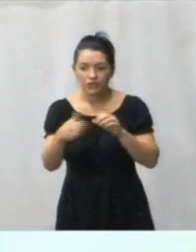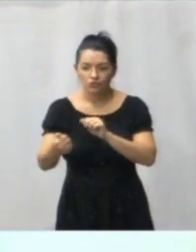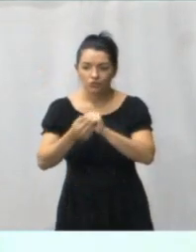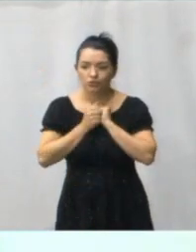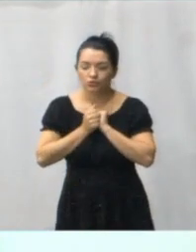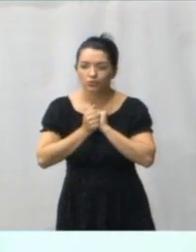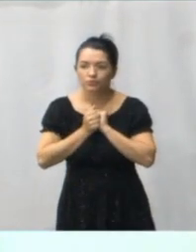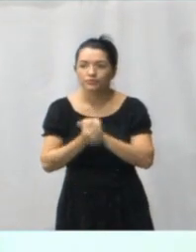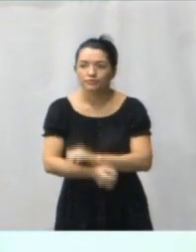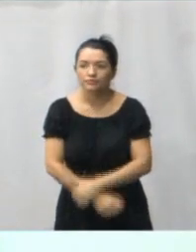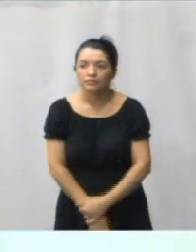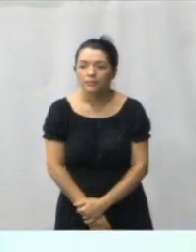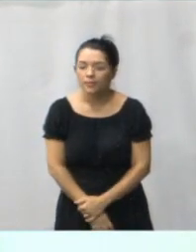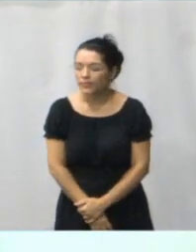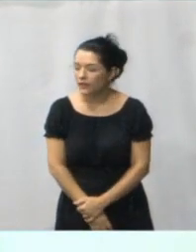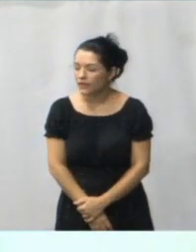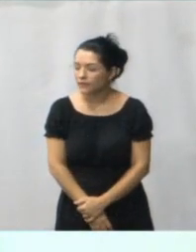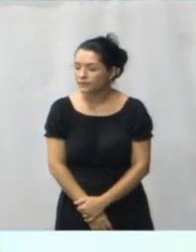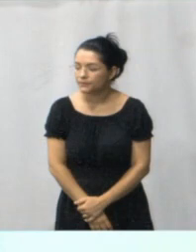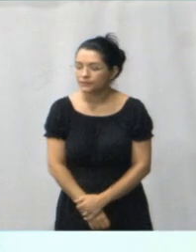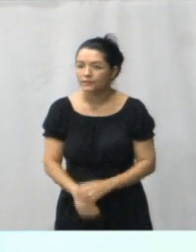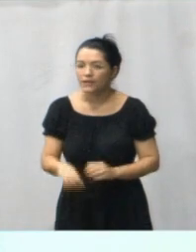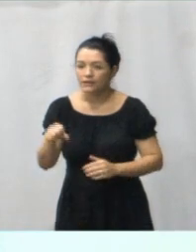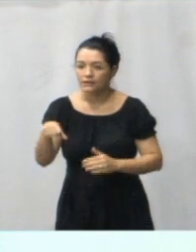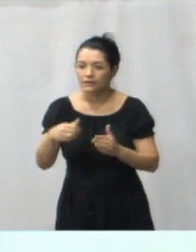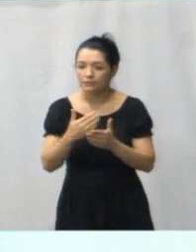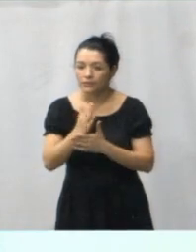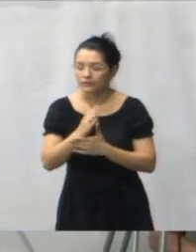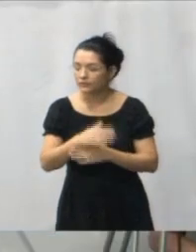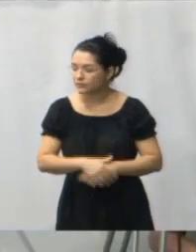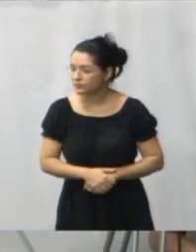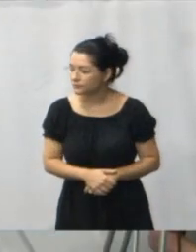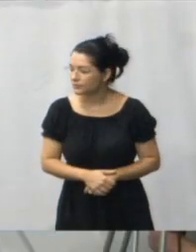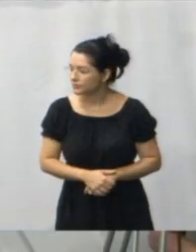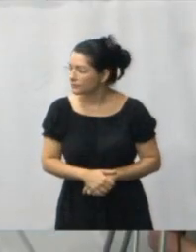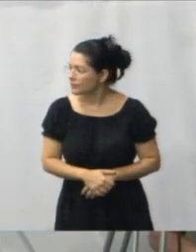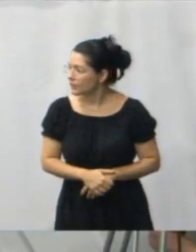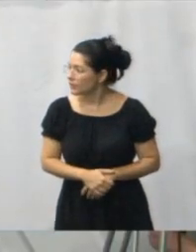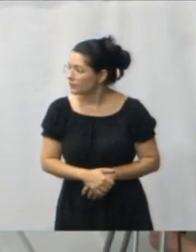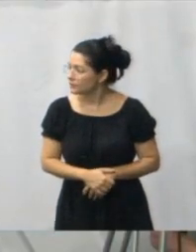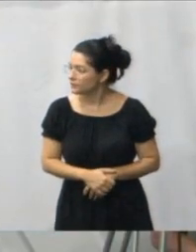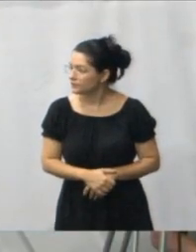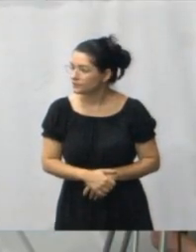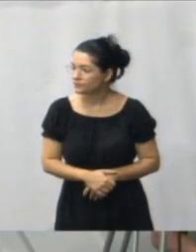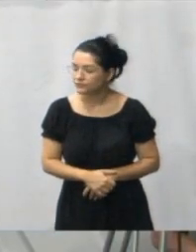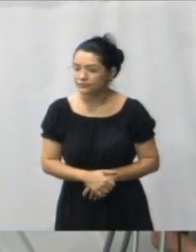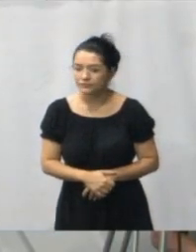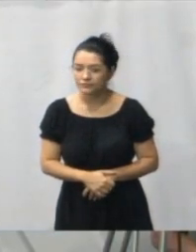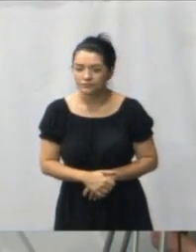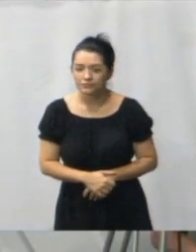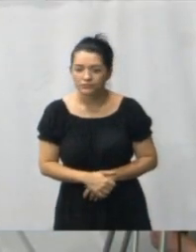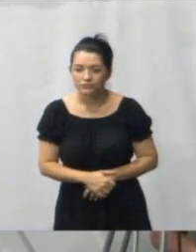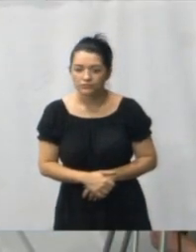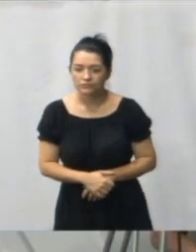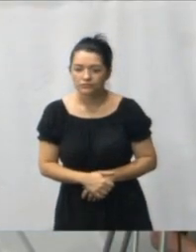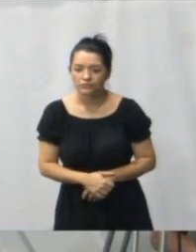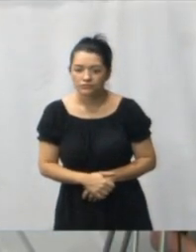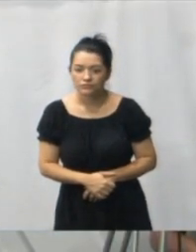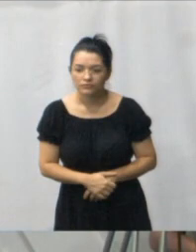Sim, aprova. Projeto em não, votação. Vereador Maurício, não vota, nem o vereador Luiz Emanuel, ok?